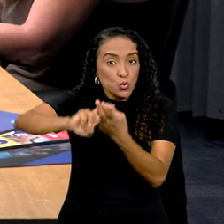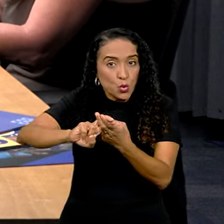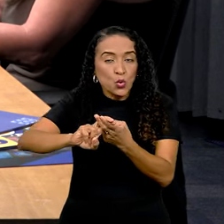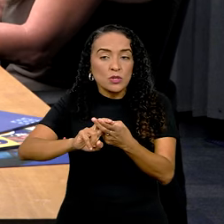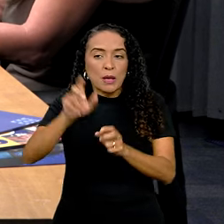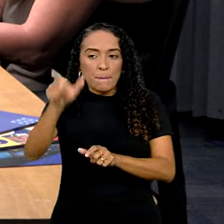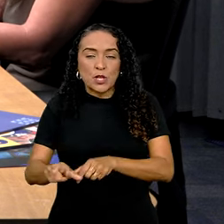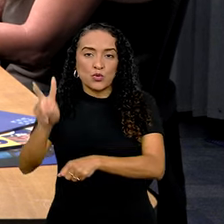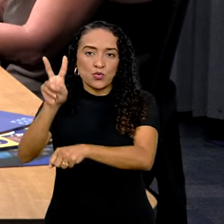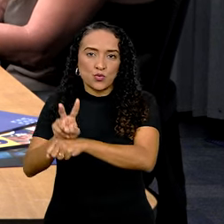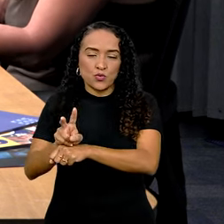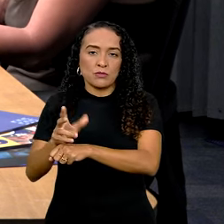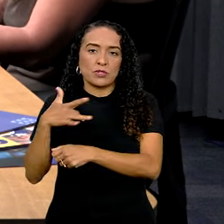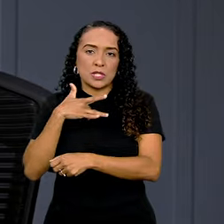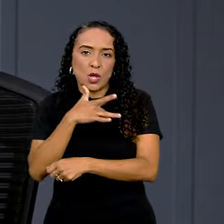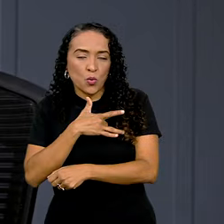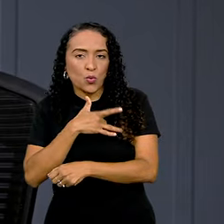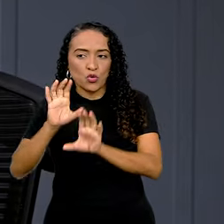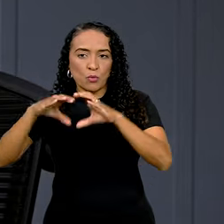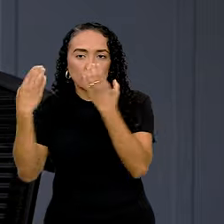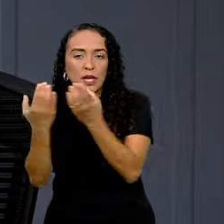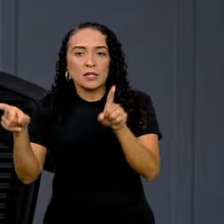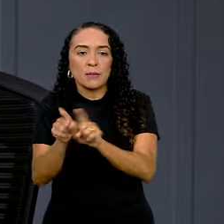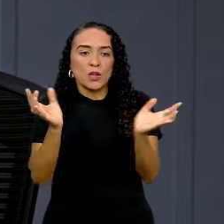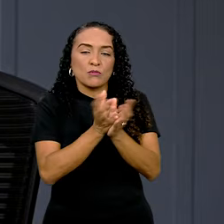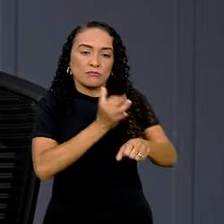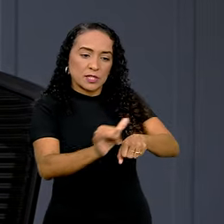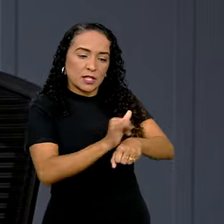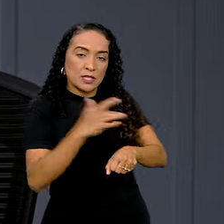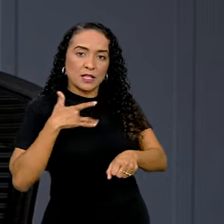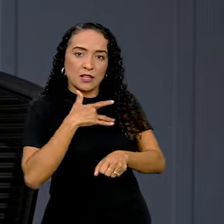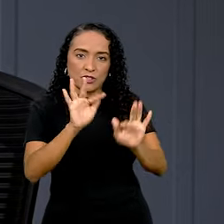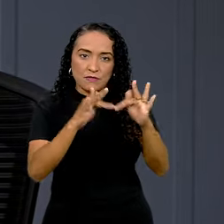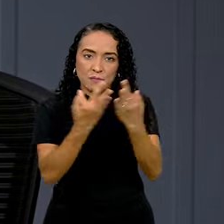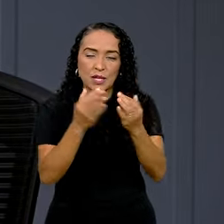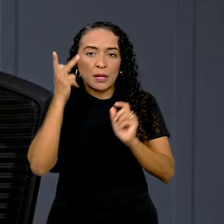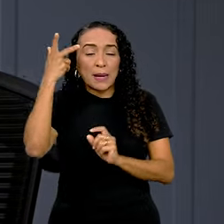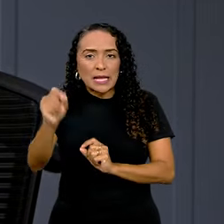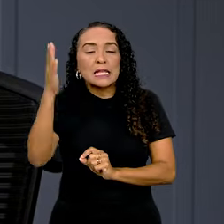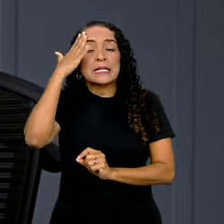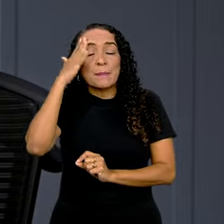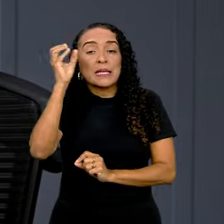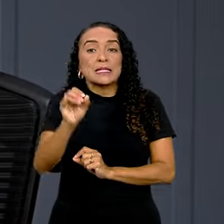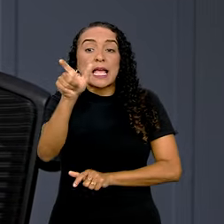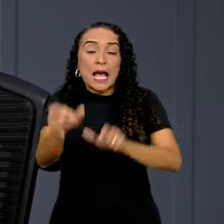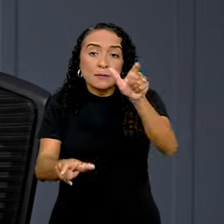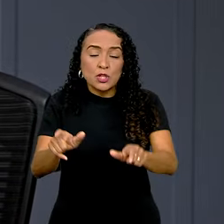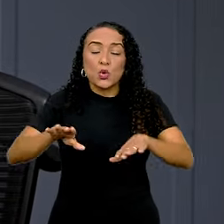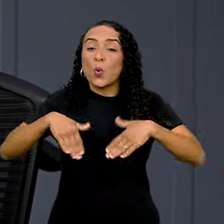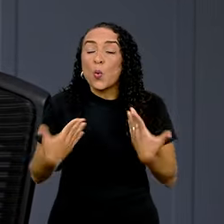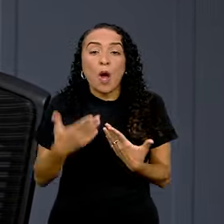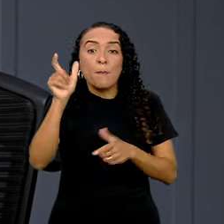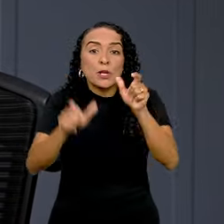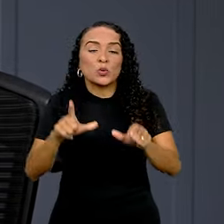SUS né pelos agentes comunitários de saúde pelas equipes das da estratégia de saúde da família para saber se as pessoas